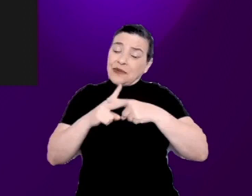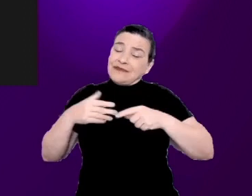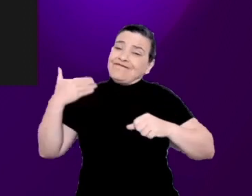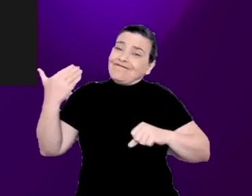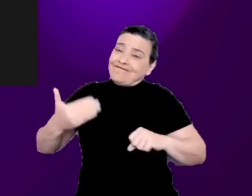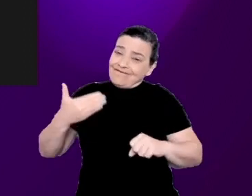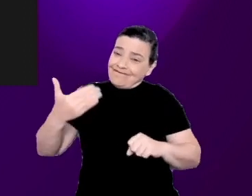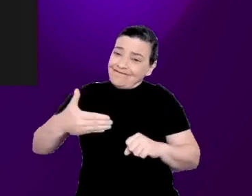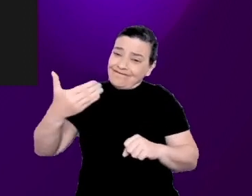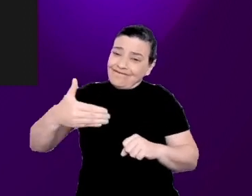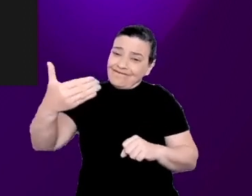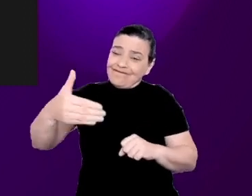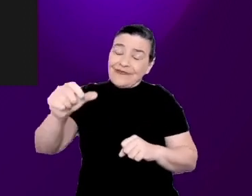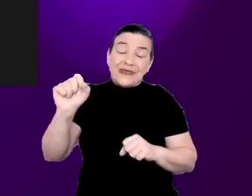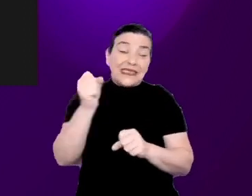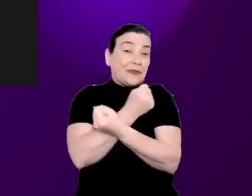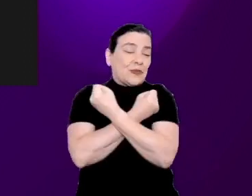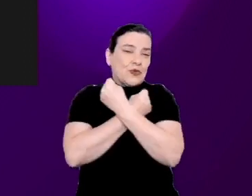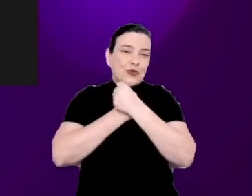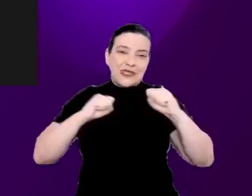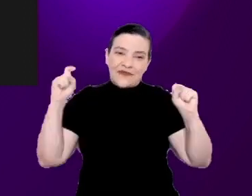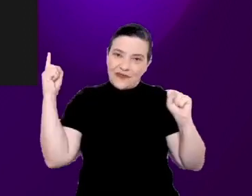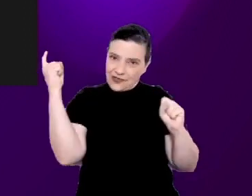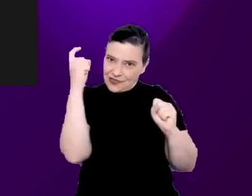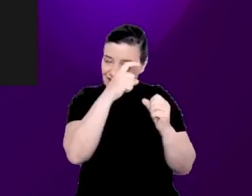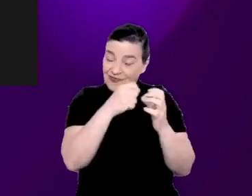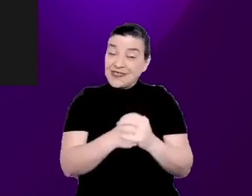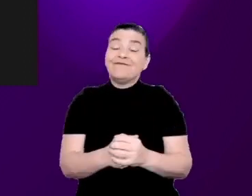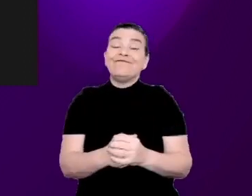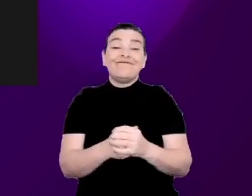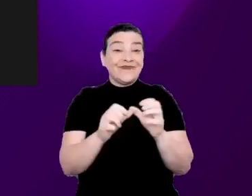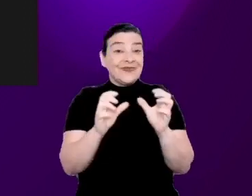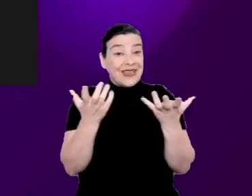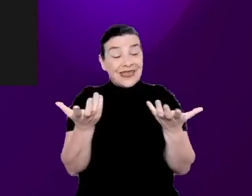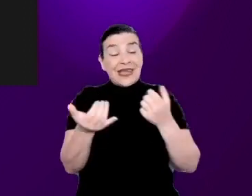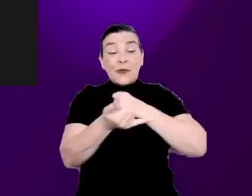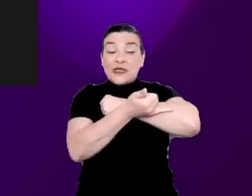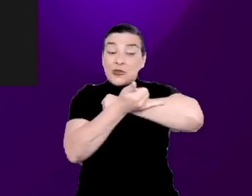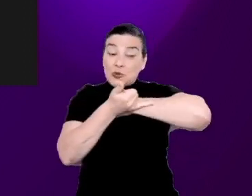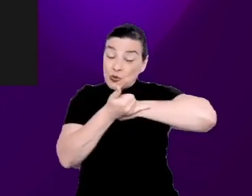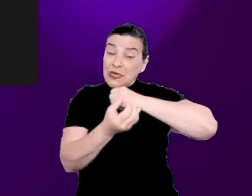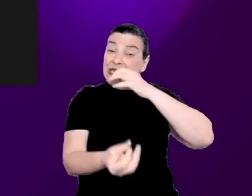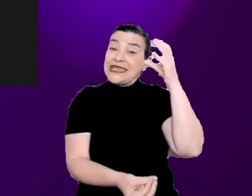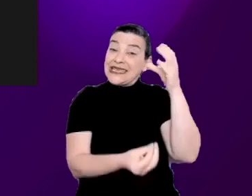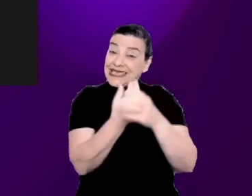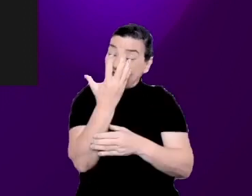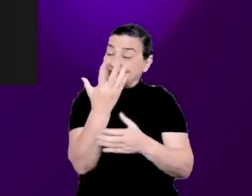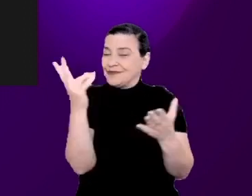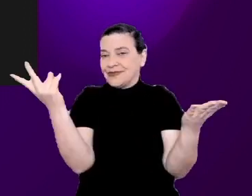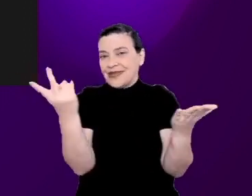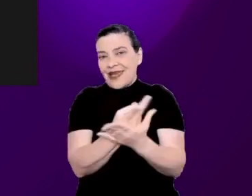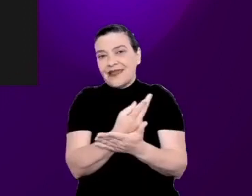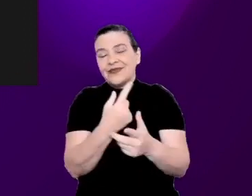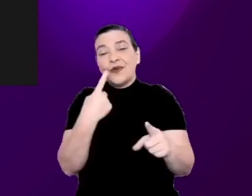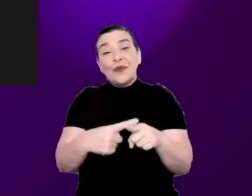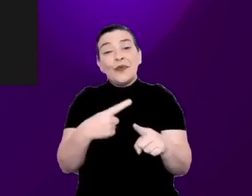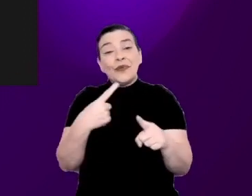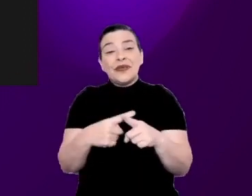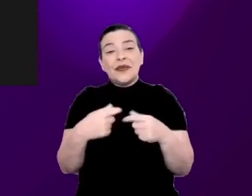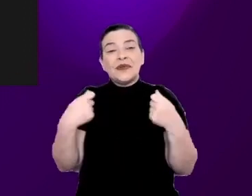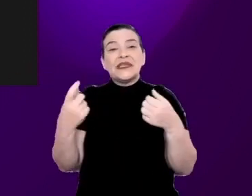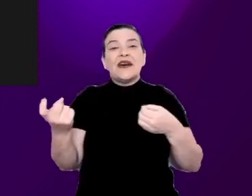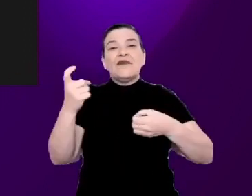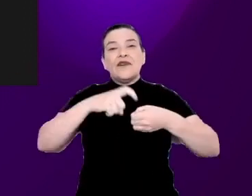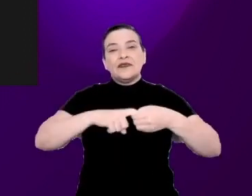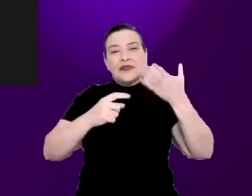é literalmente impossível. Então, é uma estrutura construída para dar errado. Por quê? Aí a gente tem que voltar um pouco na